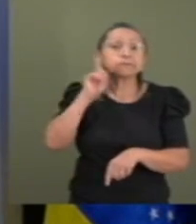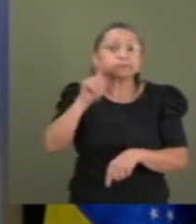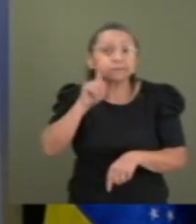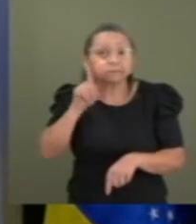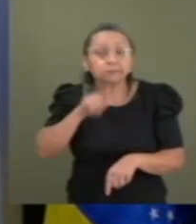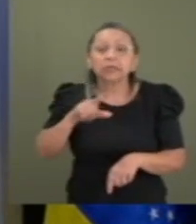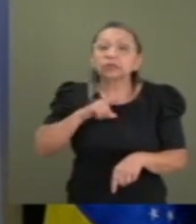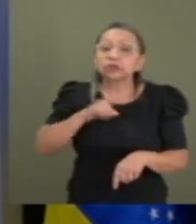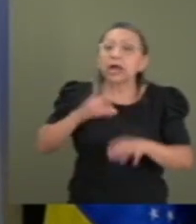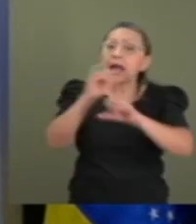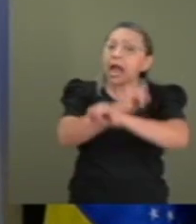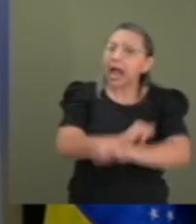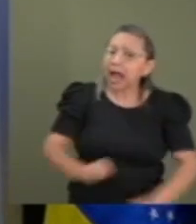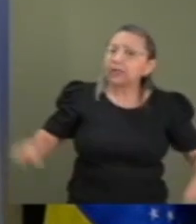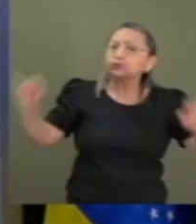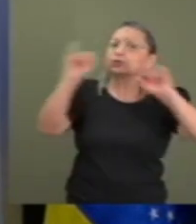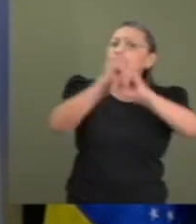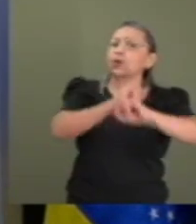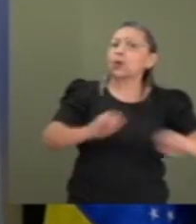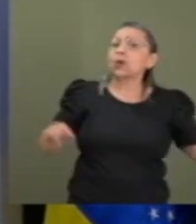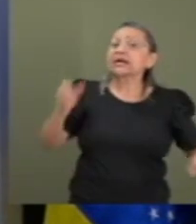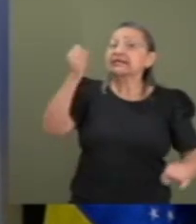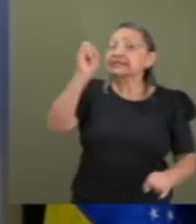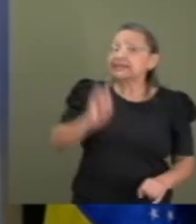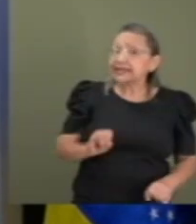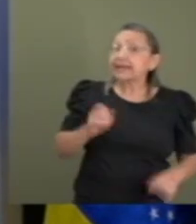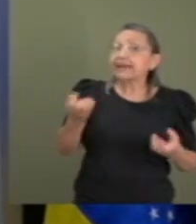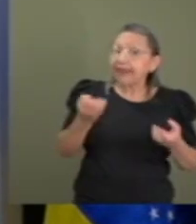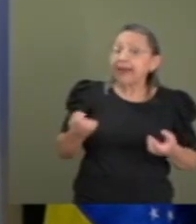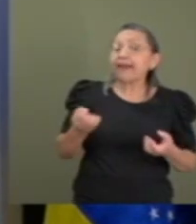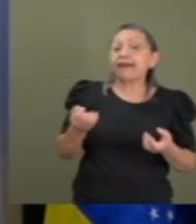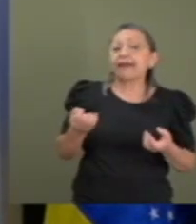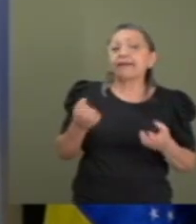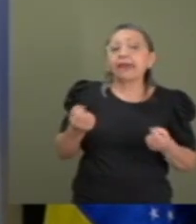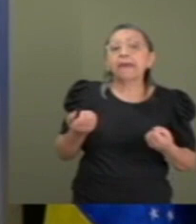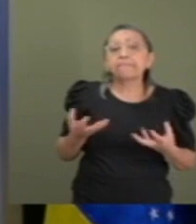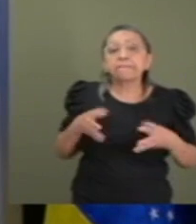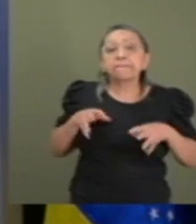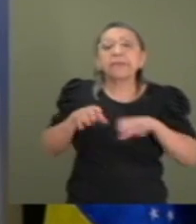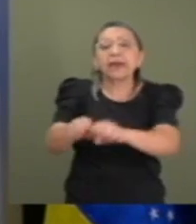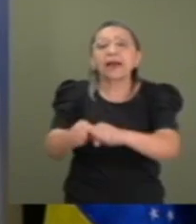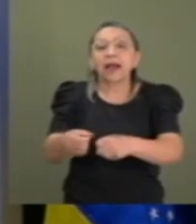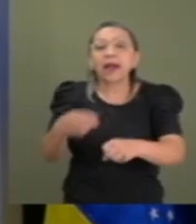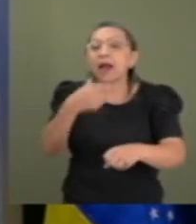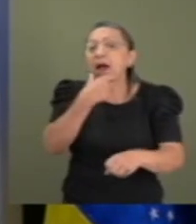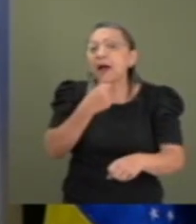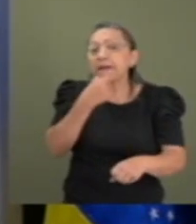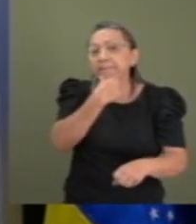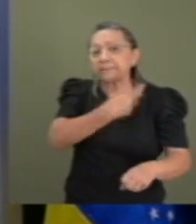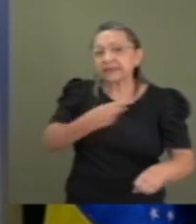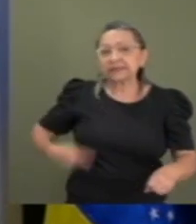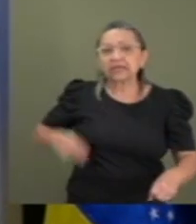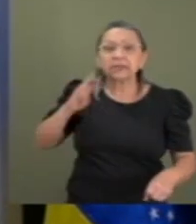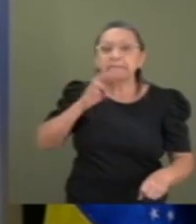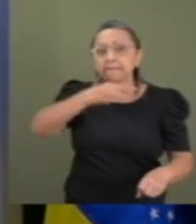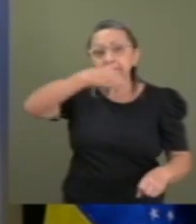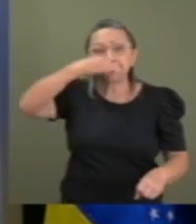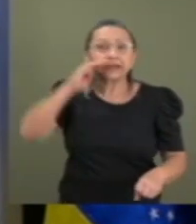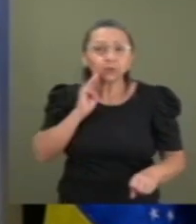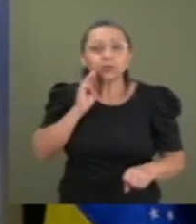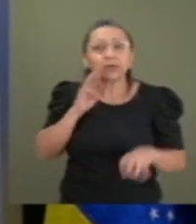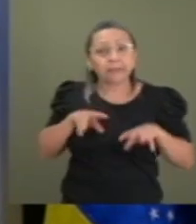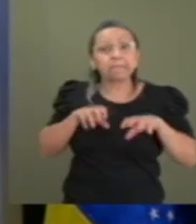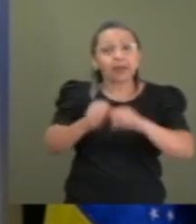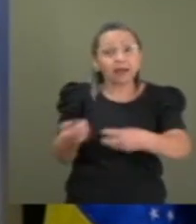Estados Unidos da América por tráfico de drogas, e o Brasil recebe isso. O Brasil não é assim. O nosso Brasil